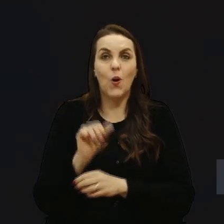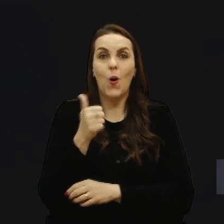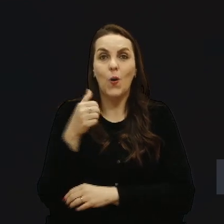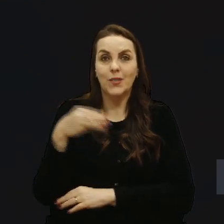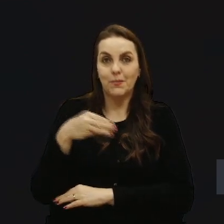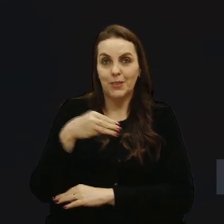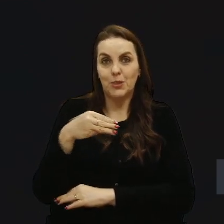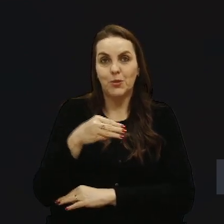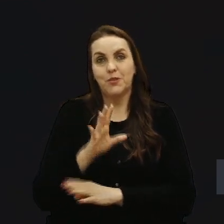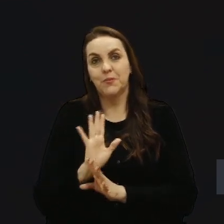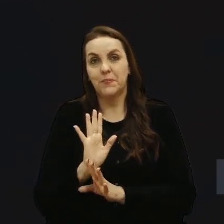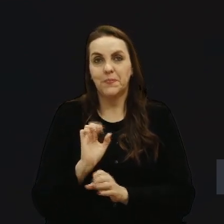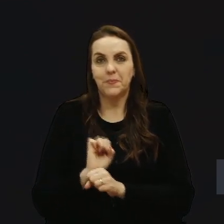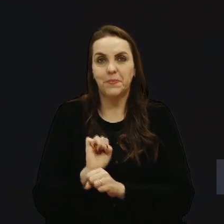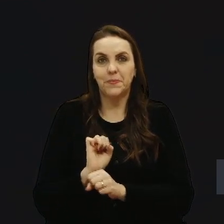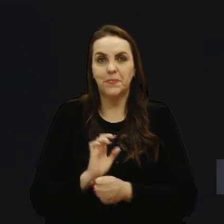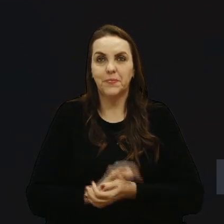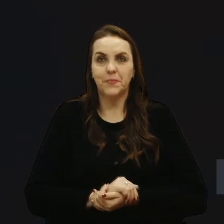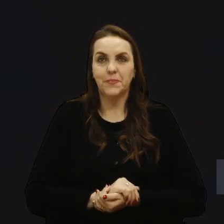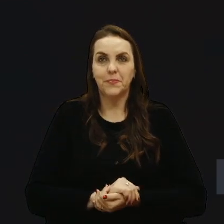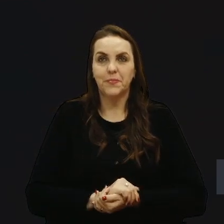saiu.